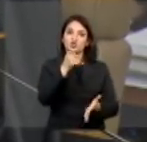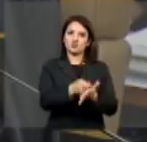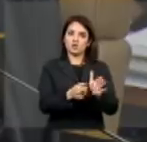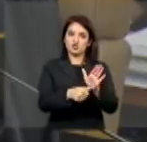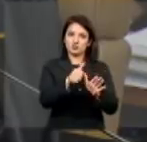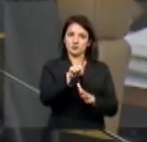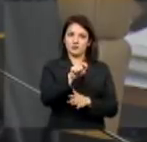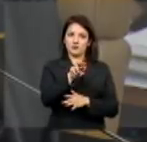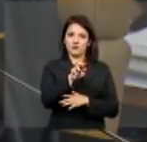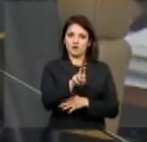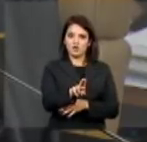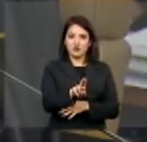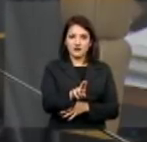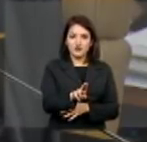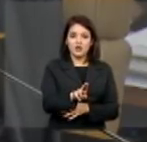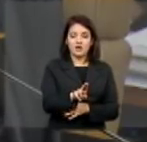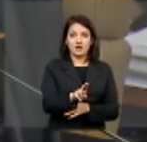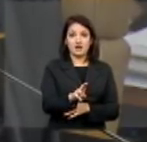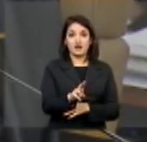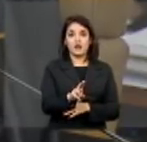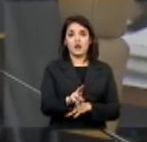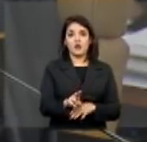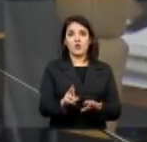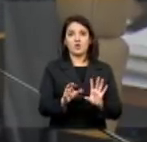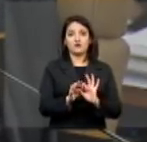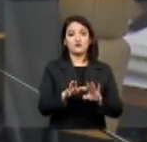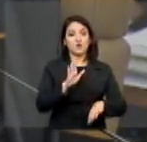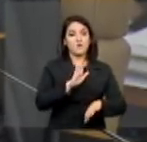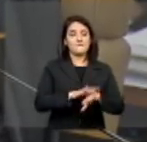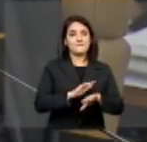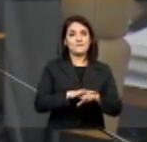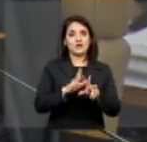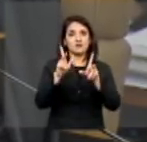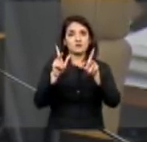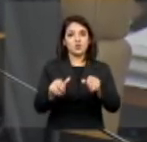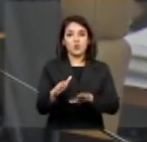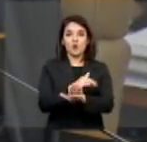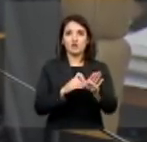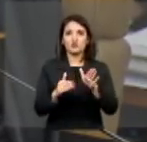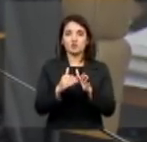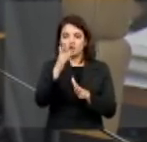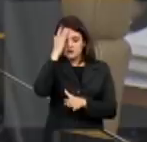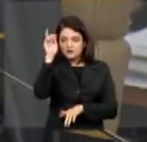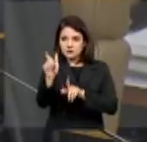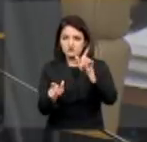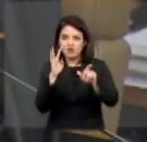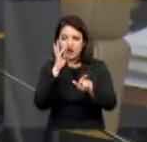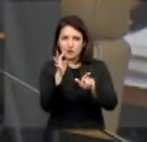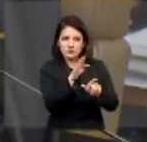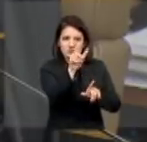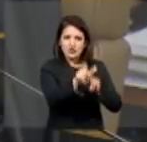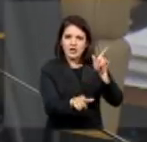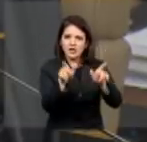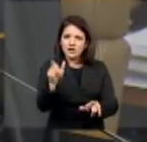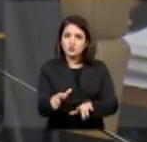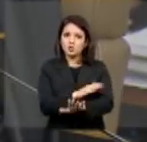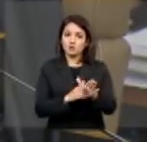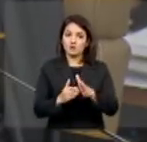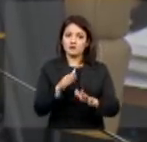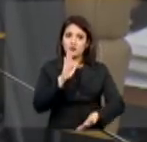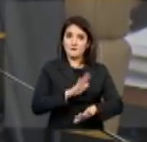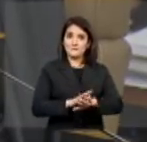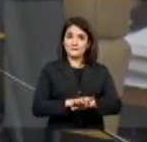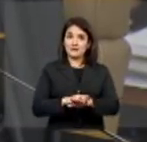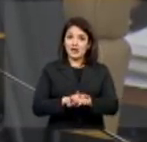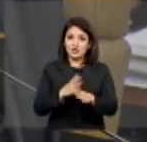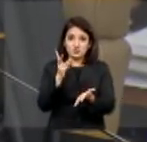conferir o prazo comum a todos os acusados para fins de apresentação de alegações finais não